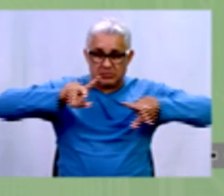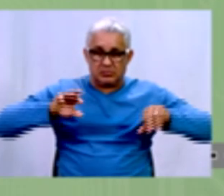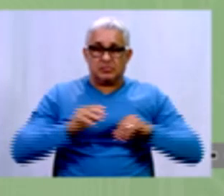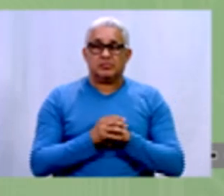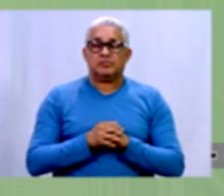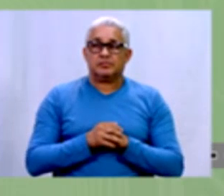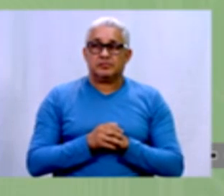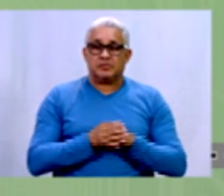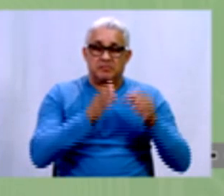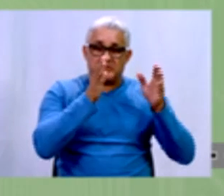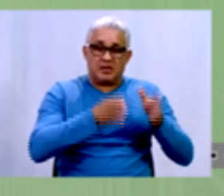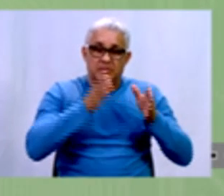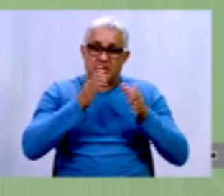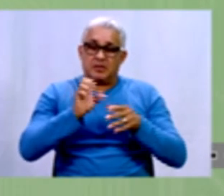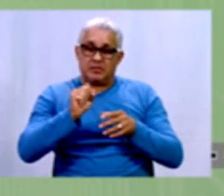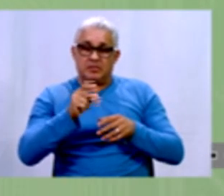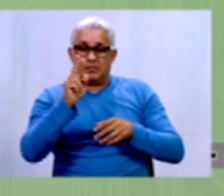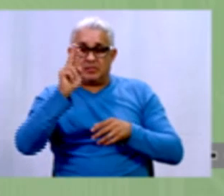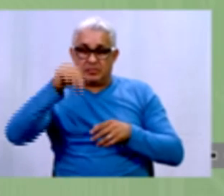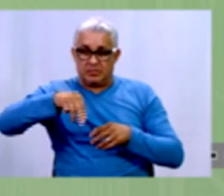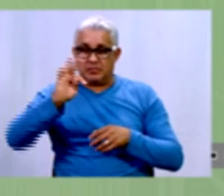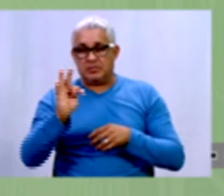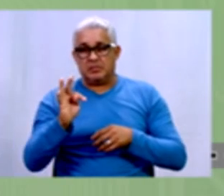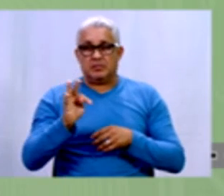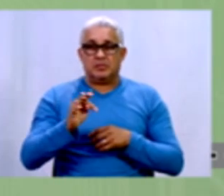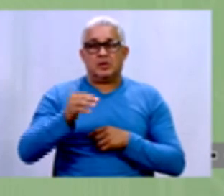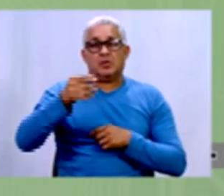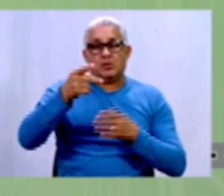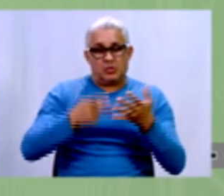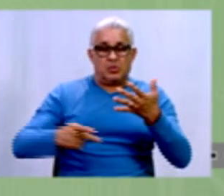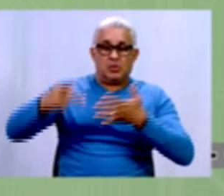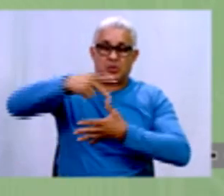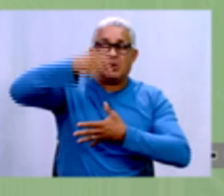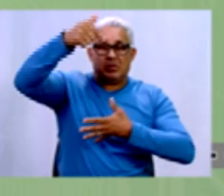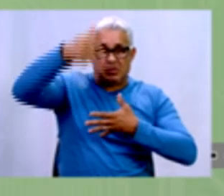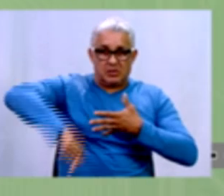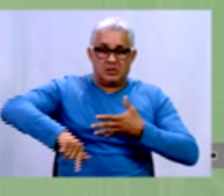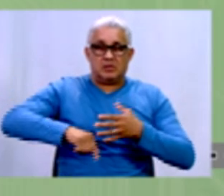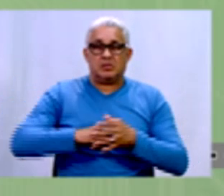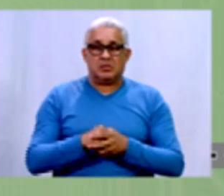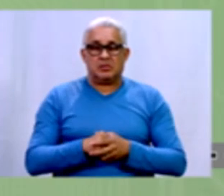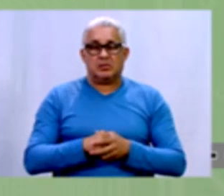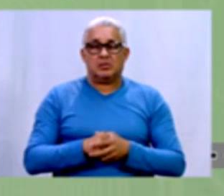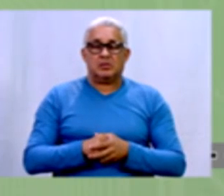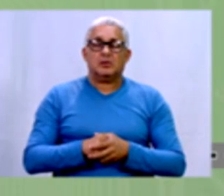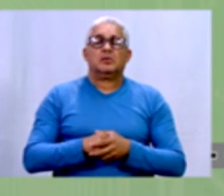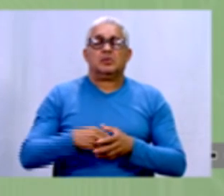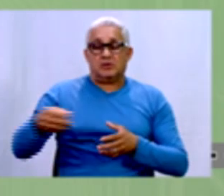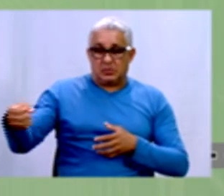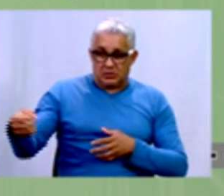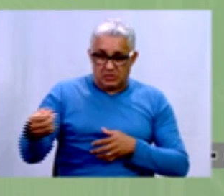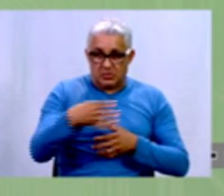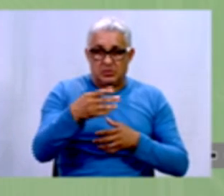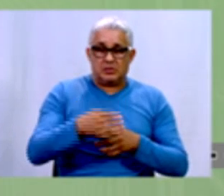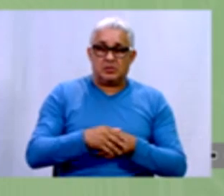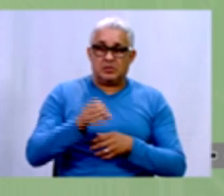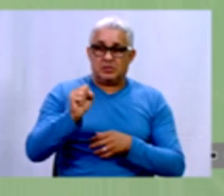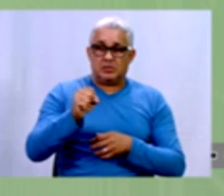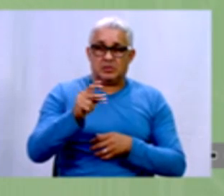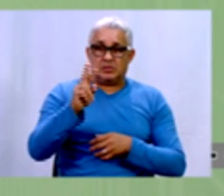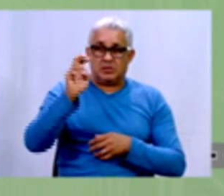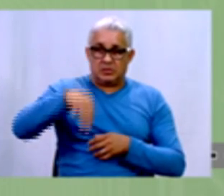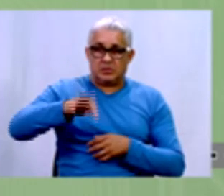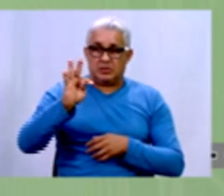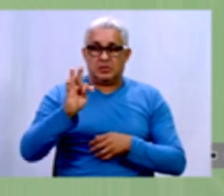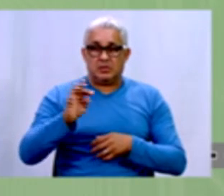cada sprint, ele é repriorizado. Então, a cada novo sprint, esse Product